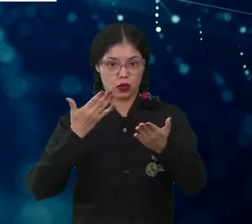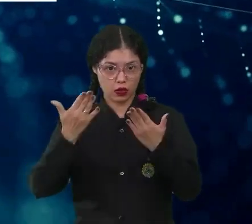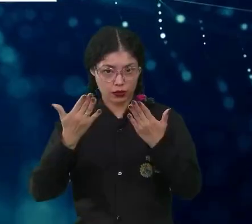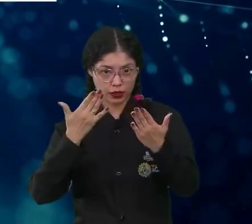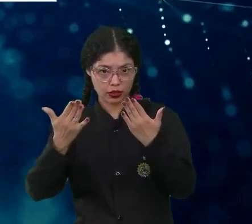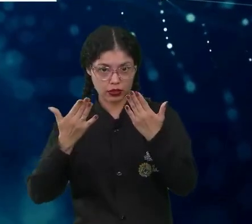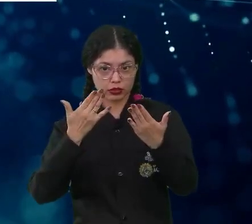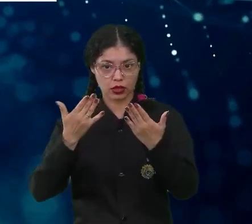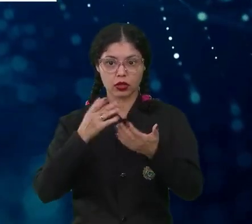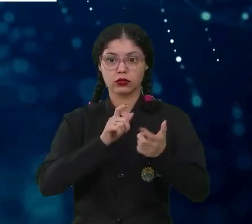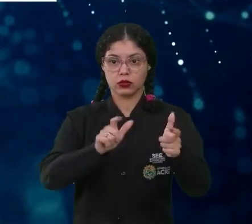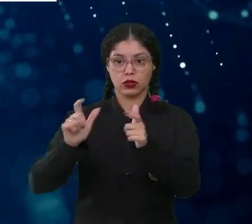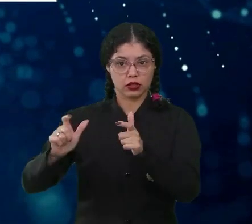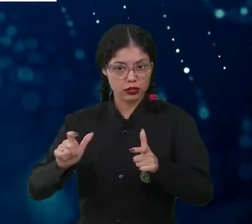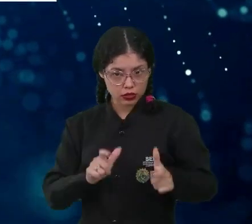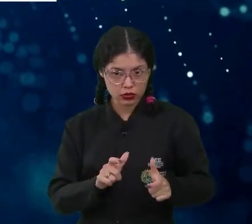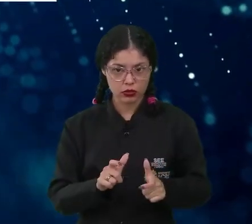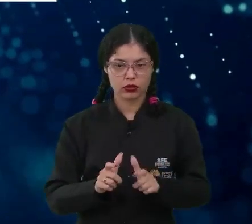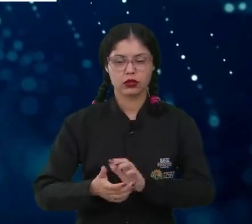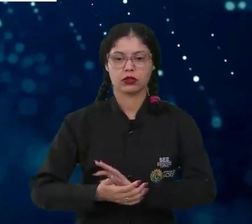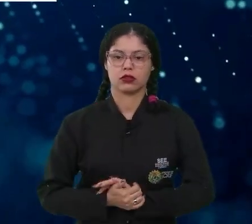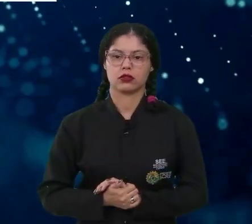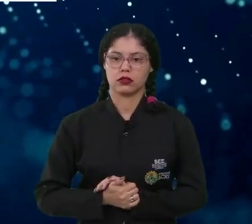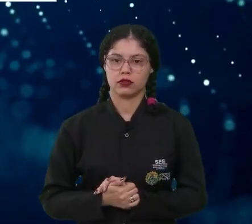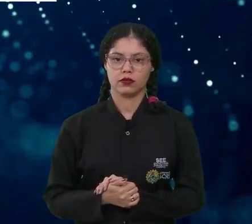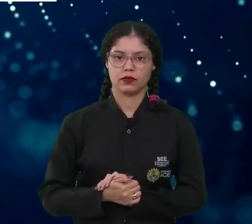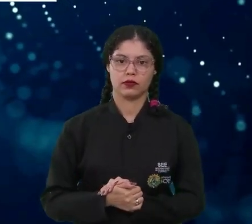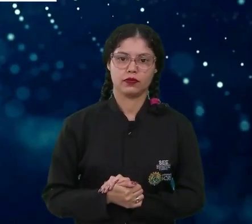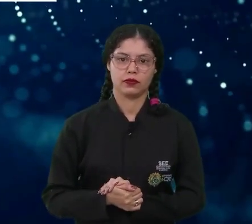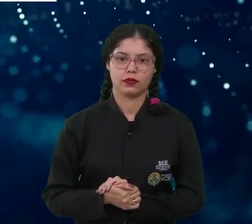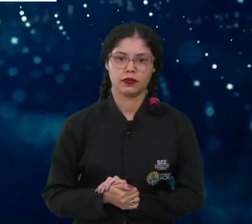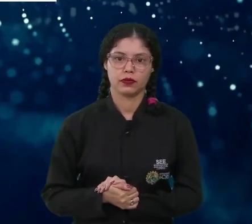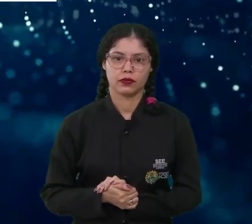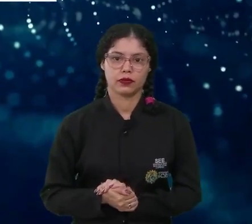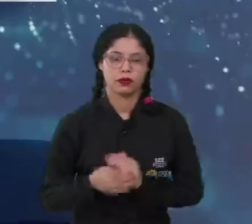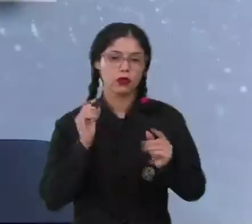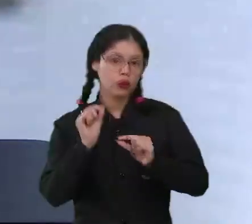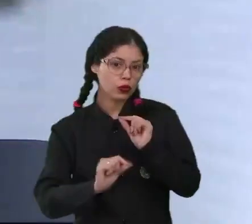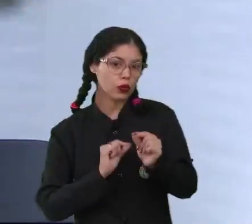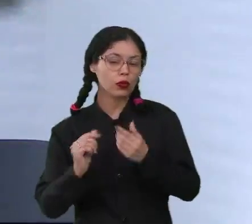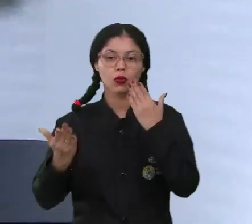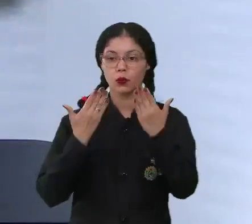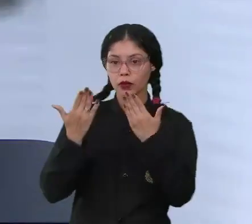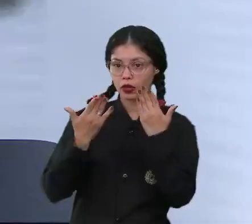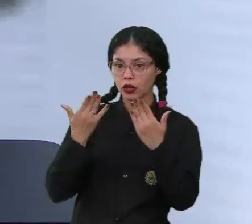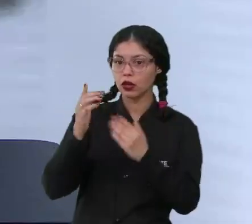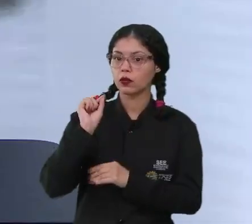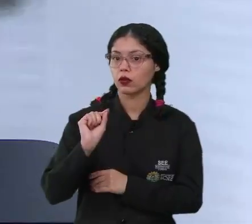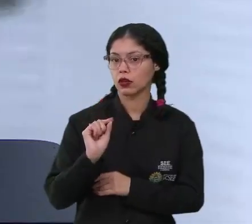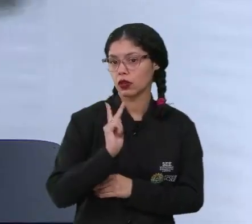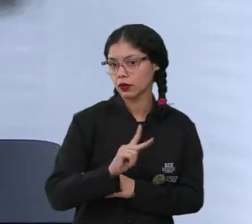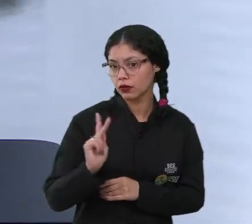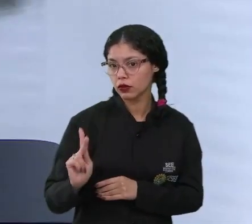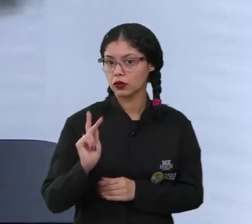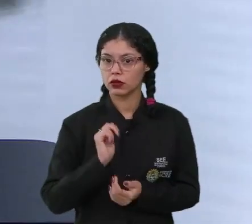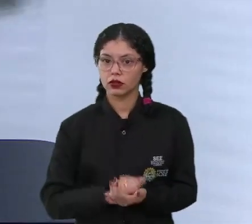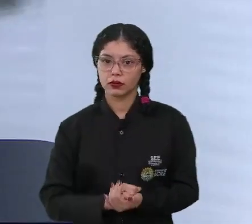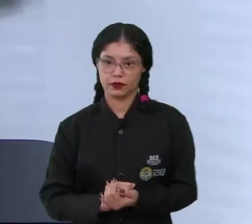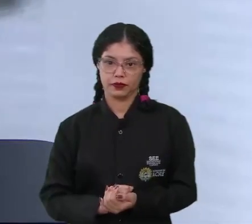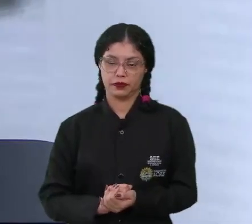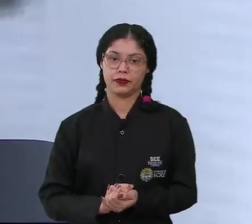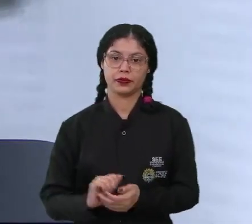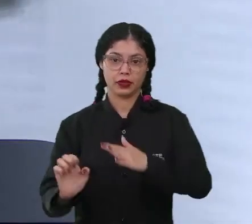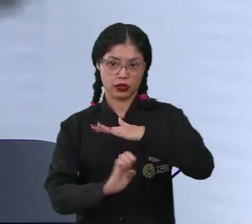das vantagens comparativas de cada localidade. O que é o comparativo, professora, nesse caso aqui?